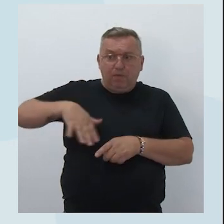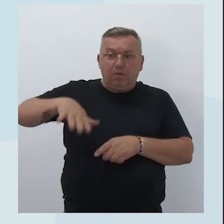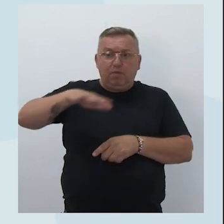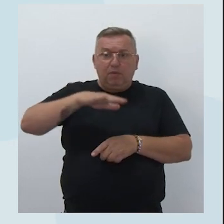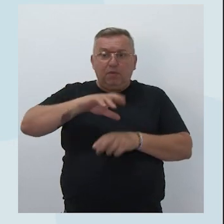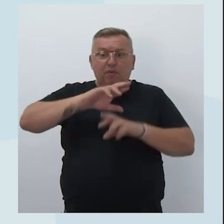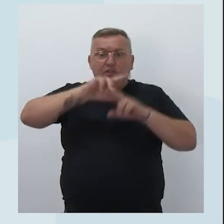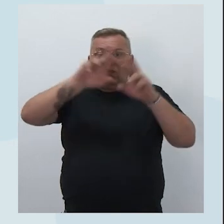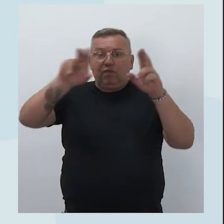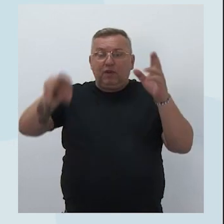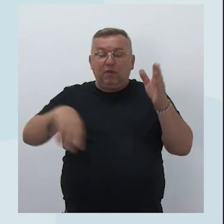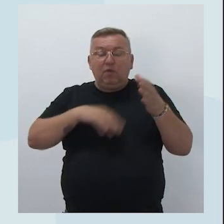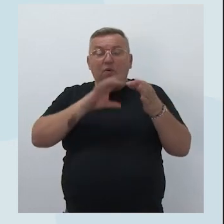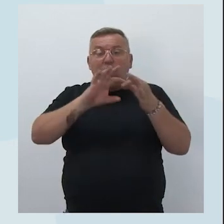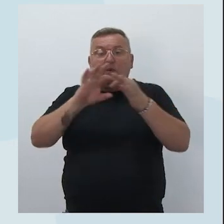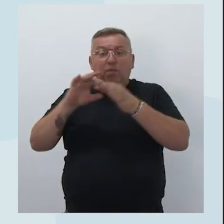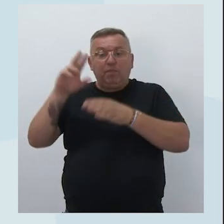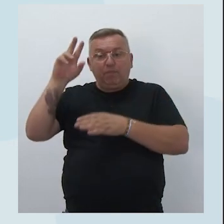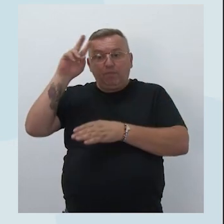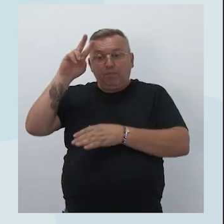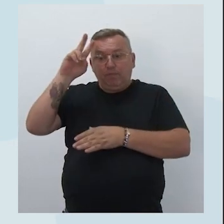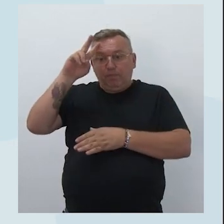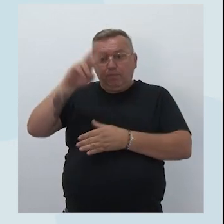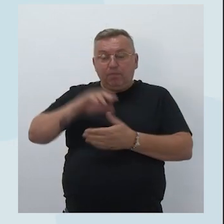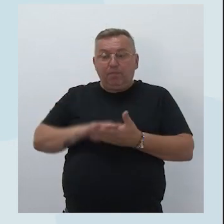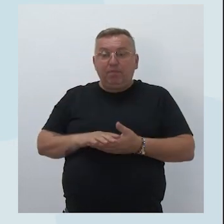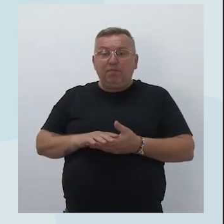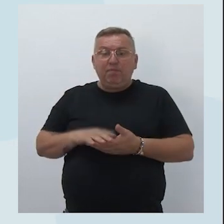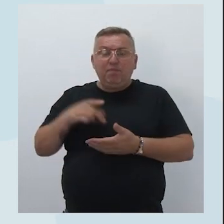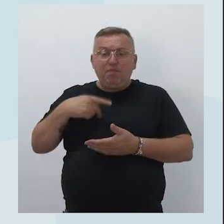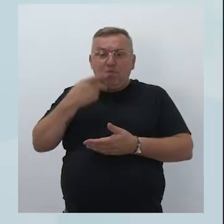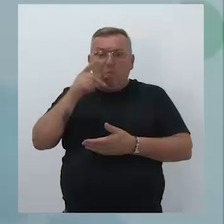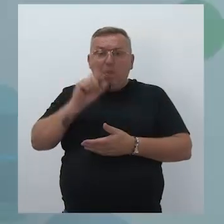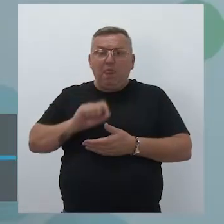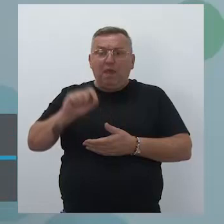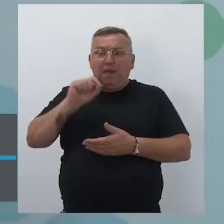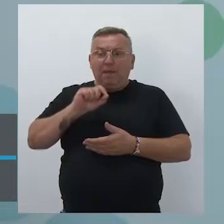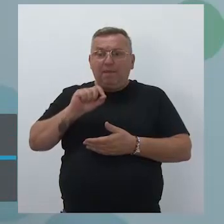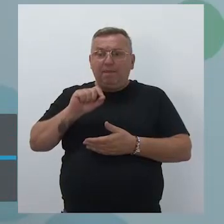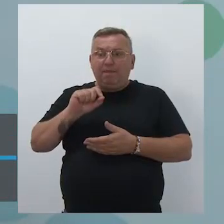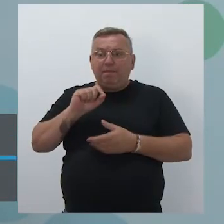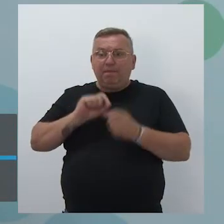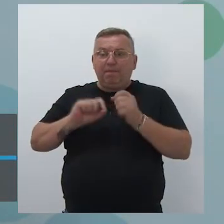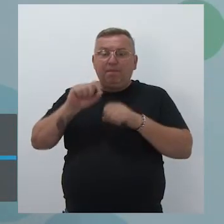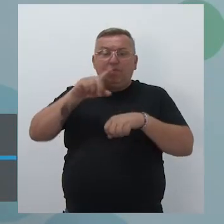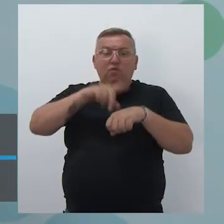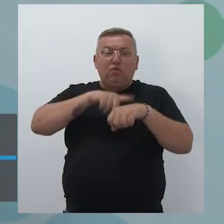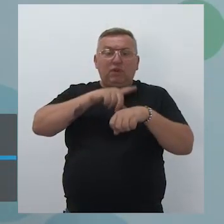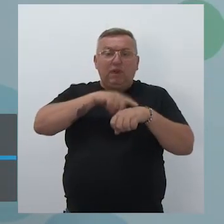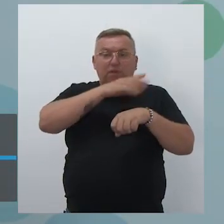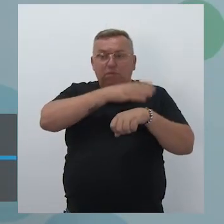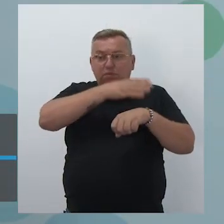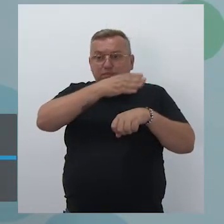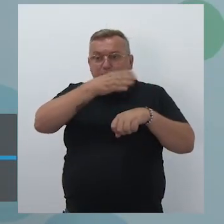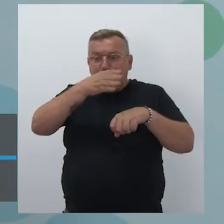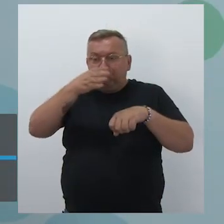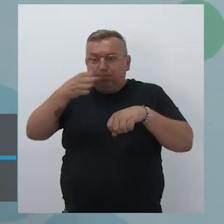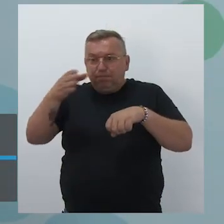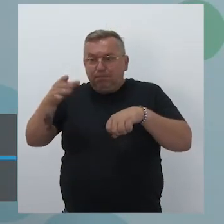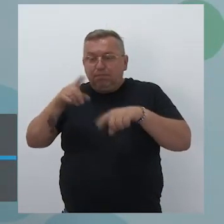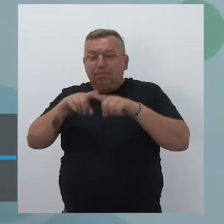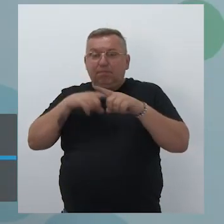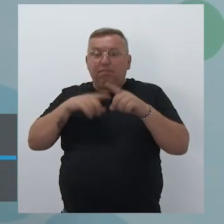senso comum em diferentes contextos históricos. Ele está falando do dicotômico, ele está falando do tempo, ele está